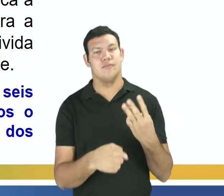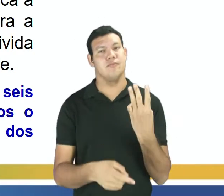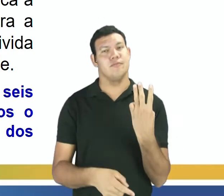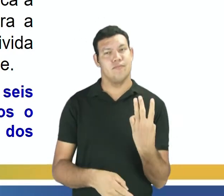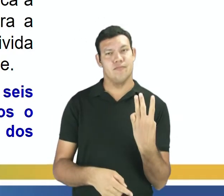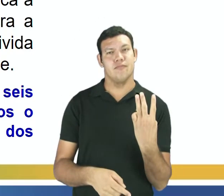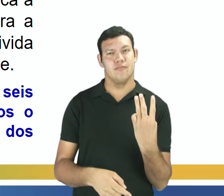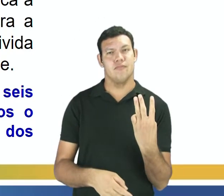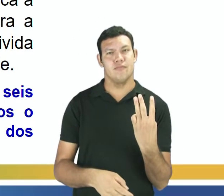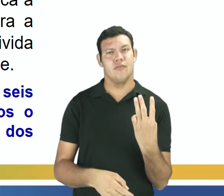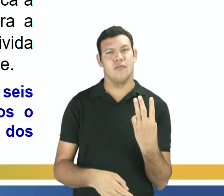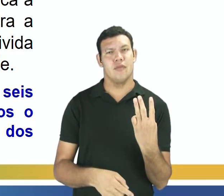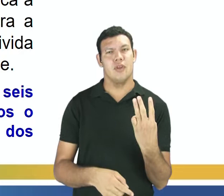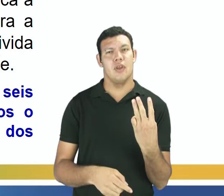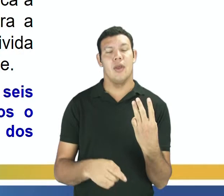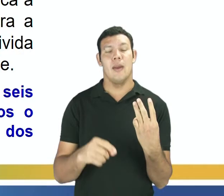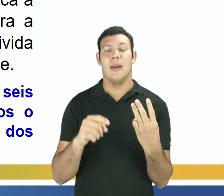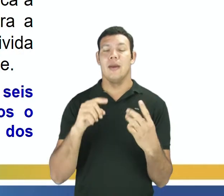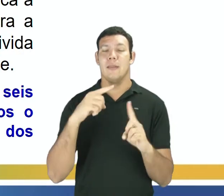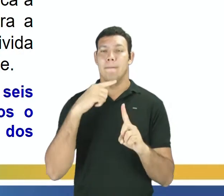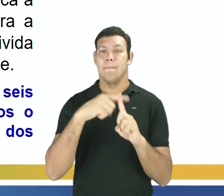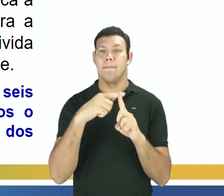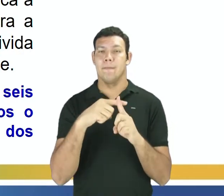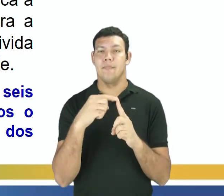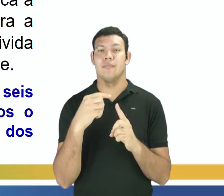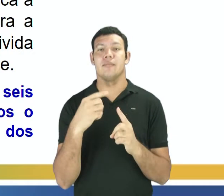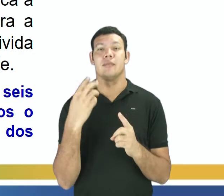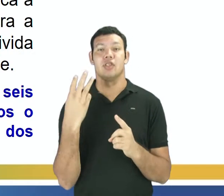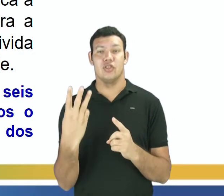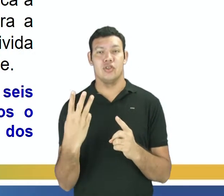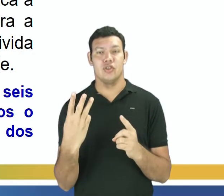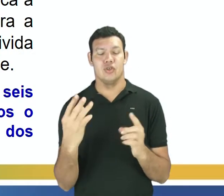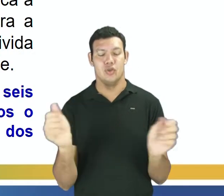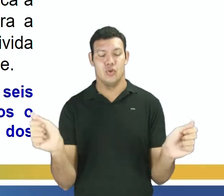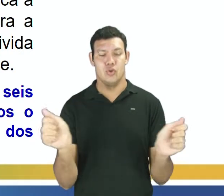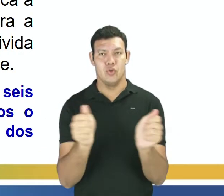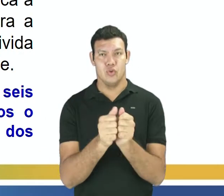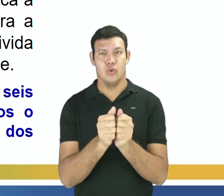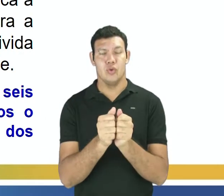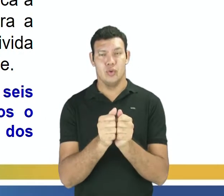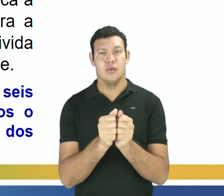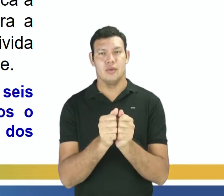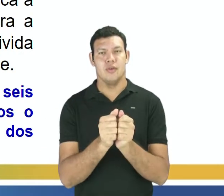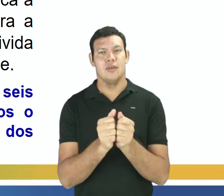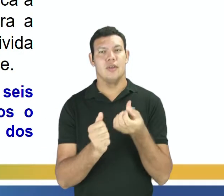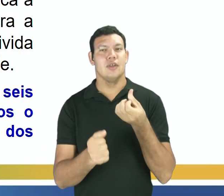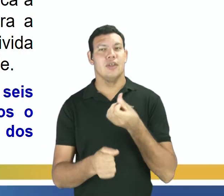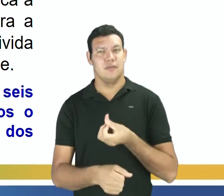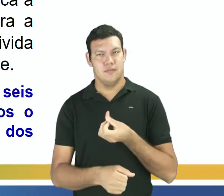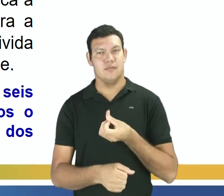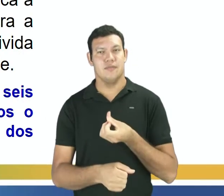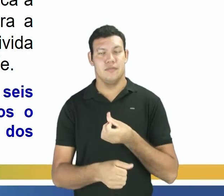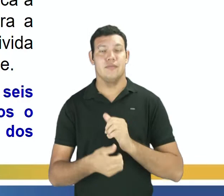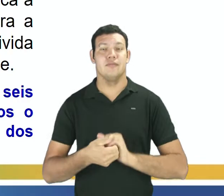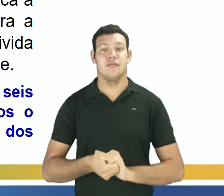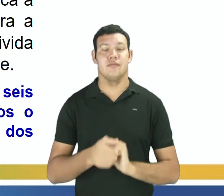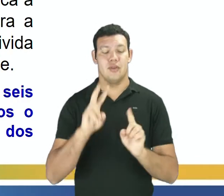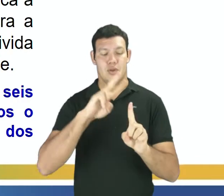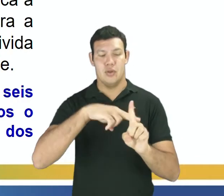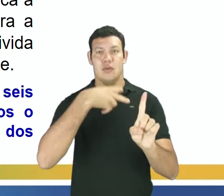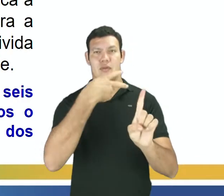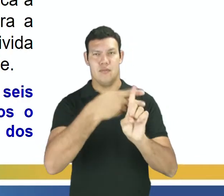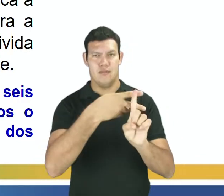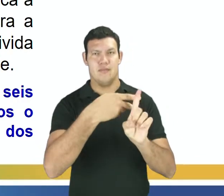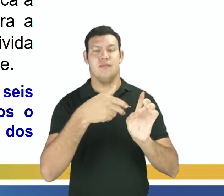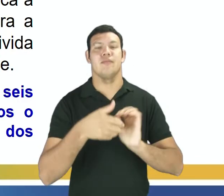a quantidade subiu para 6. Veja que a grandeza, quantidade de cadernos, ela